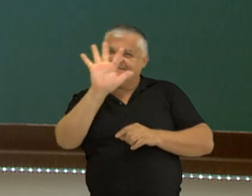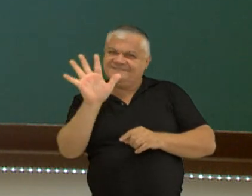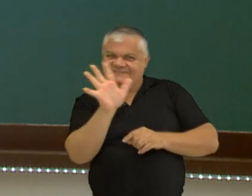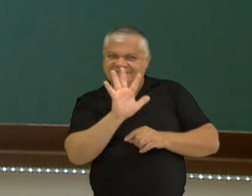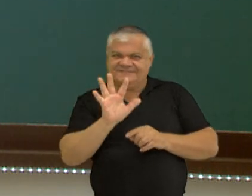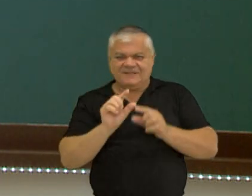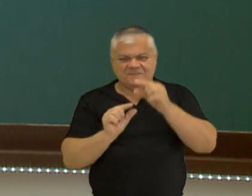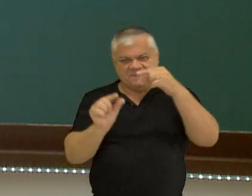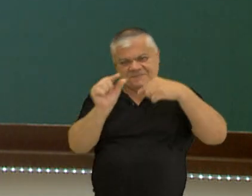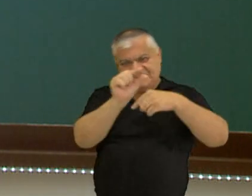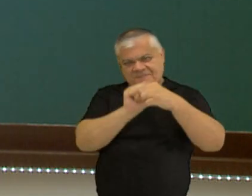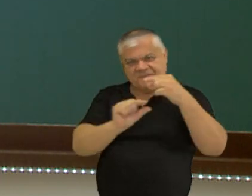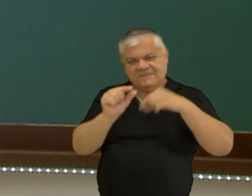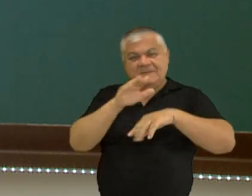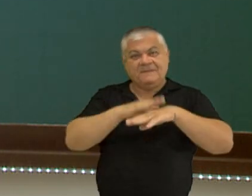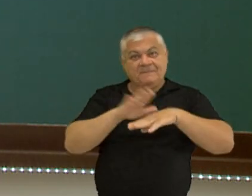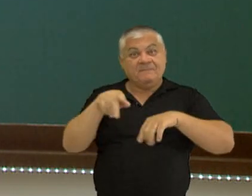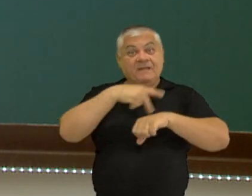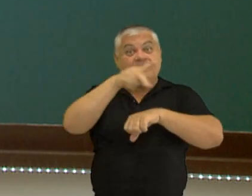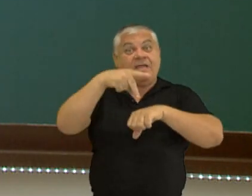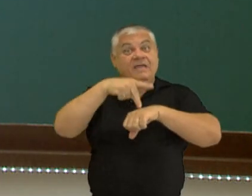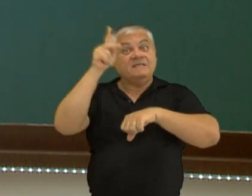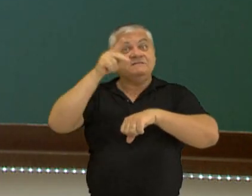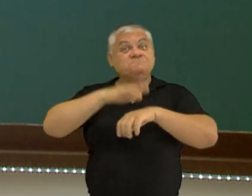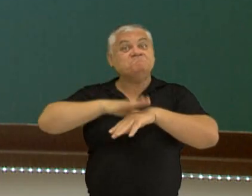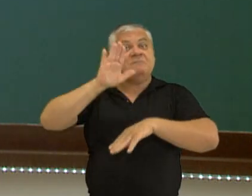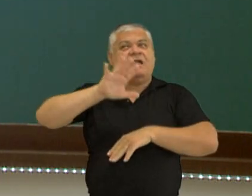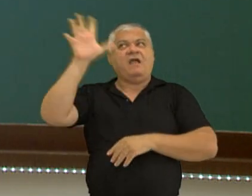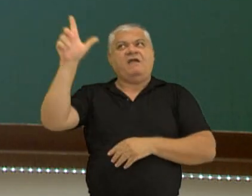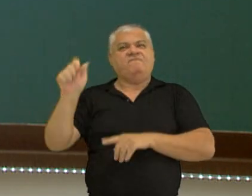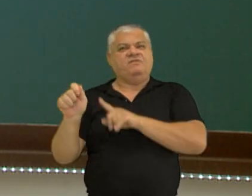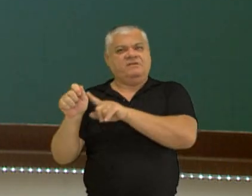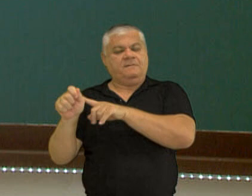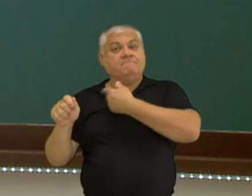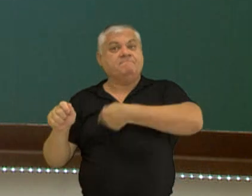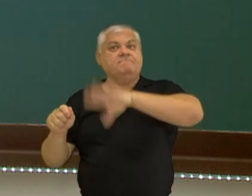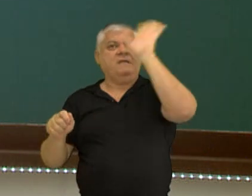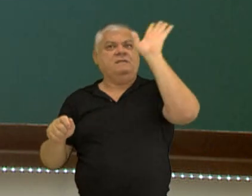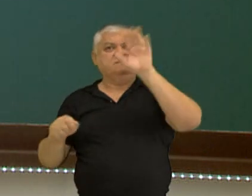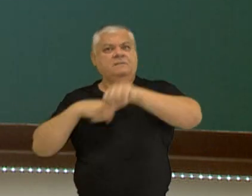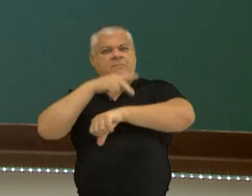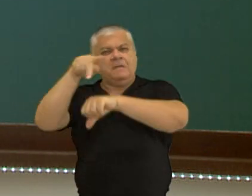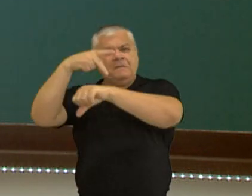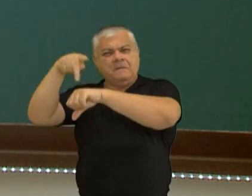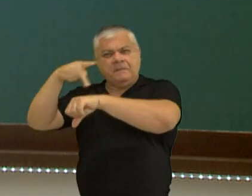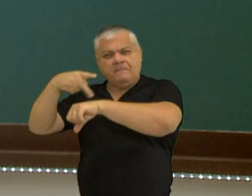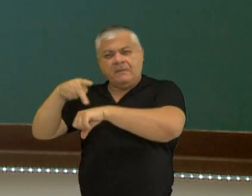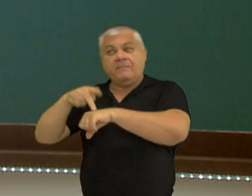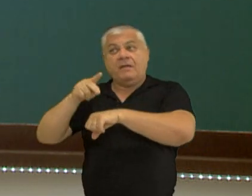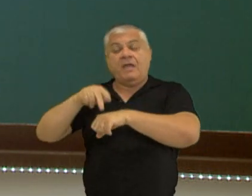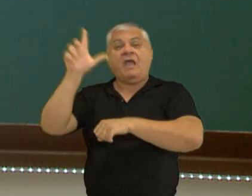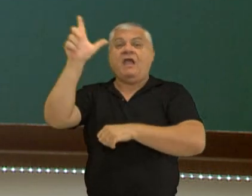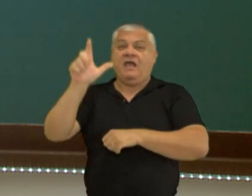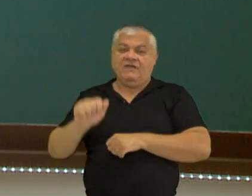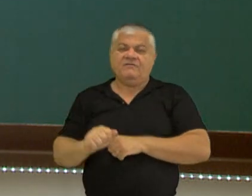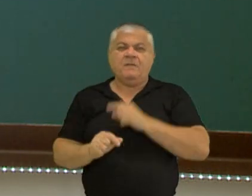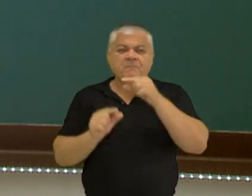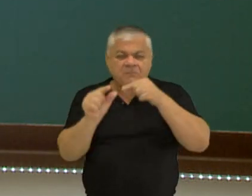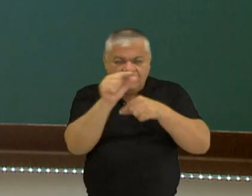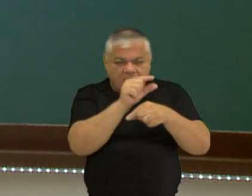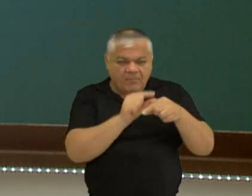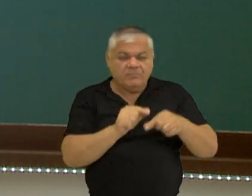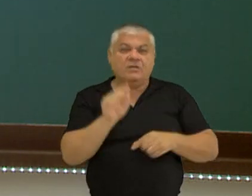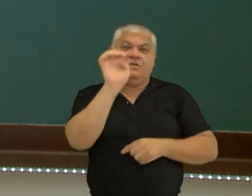O que tem o maior número de países é a África, em quantidade, certo? O mais recortadinho é a Europa. Então,